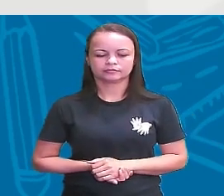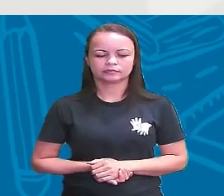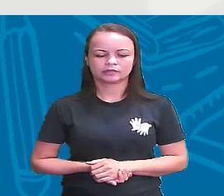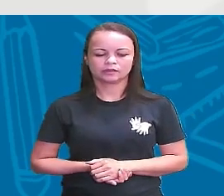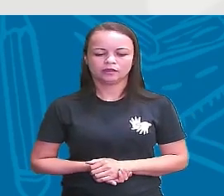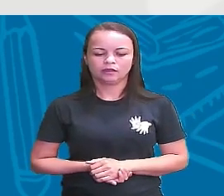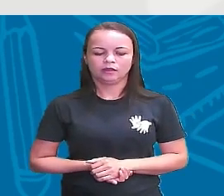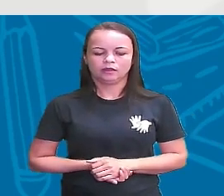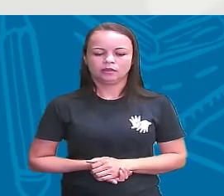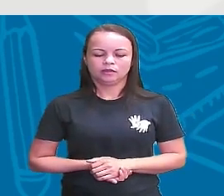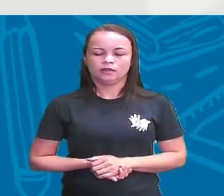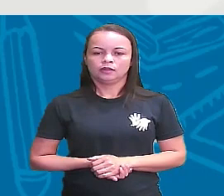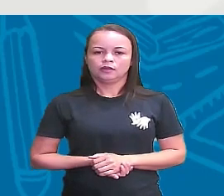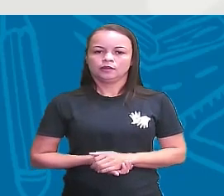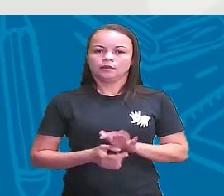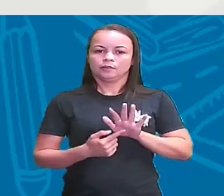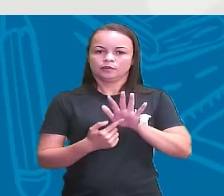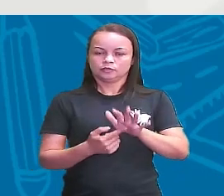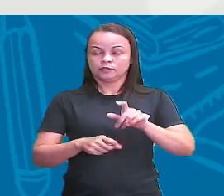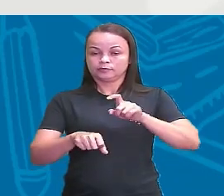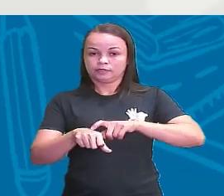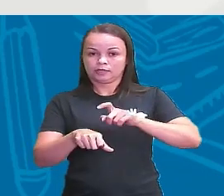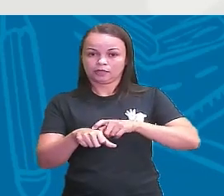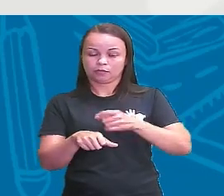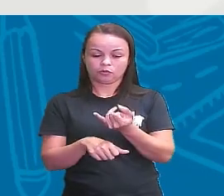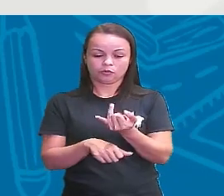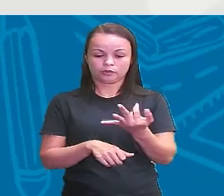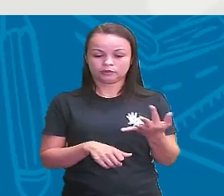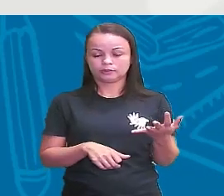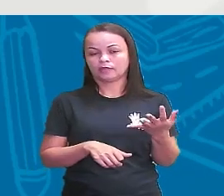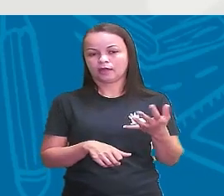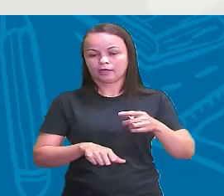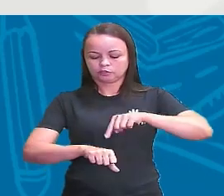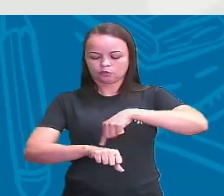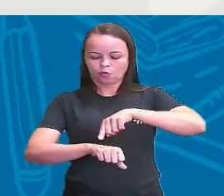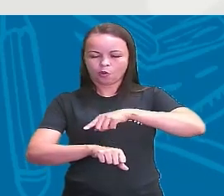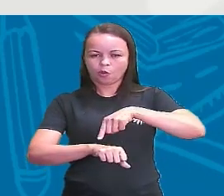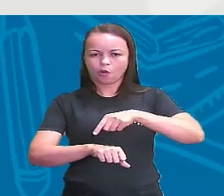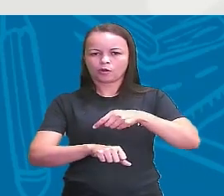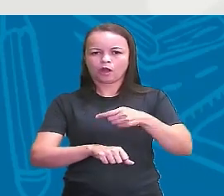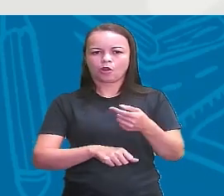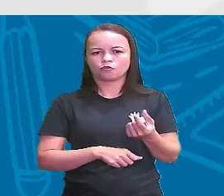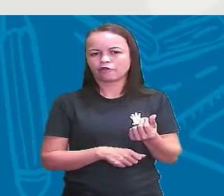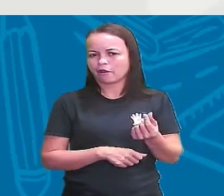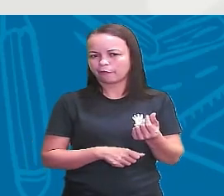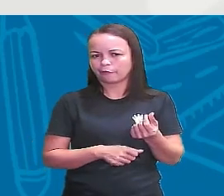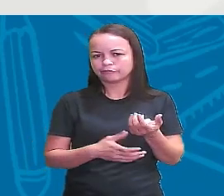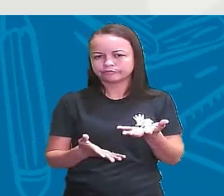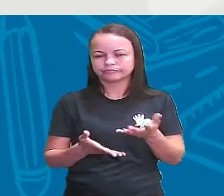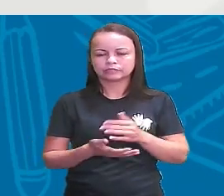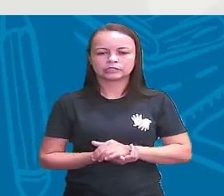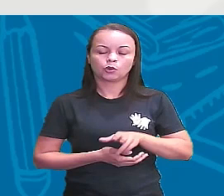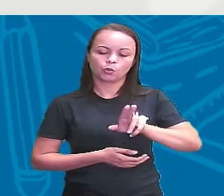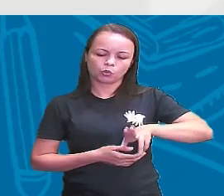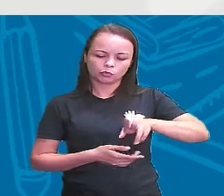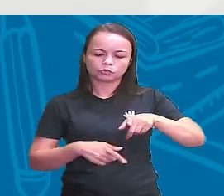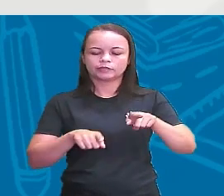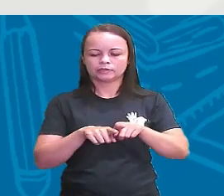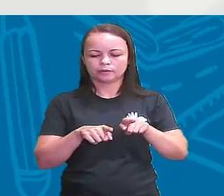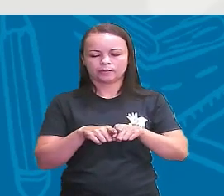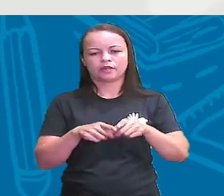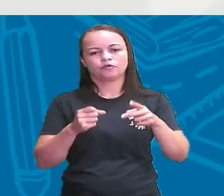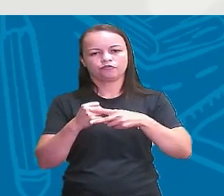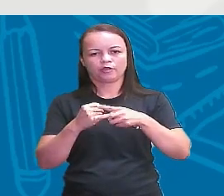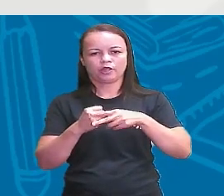Para indicar tempo, quantidade, hora ou preço, a gente também vai usar o